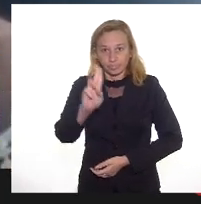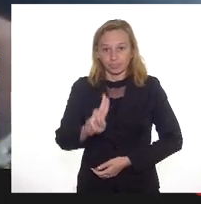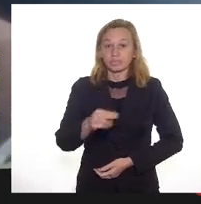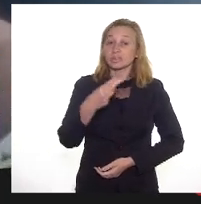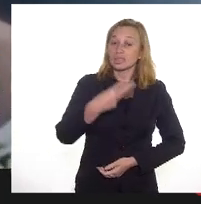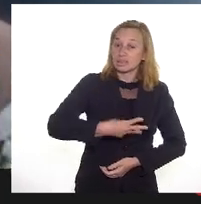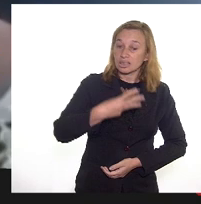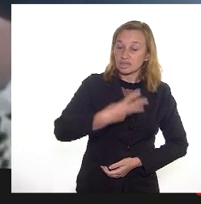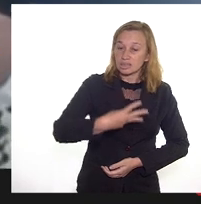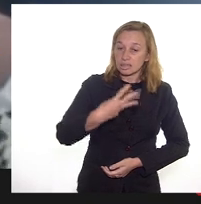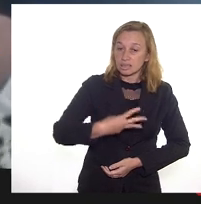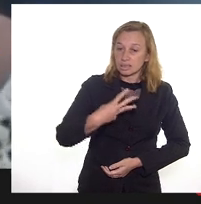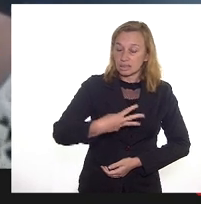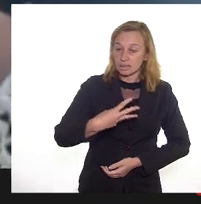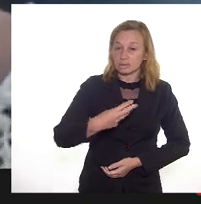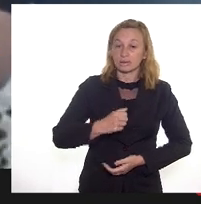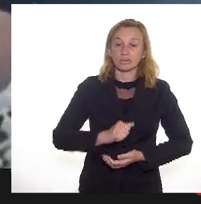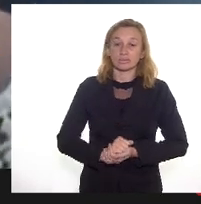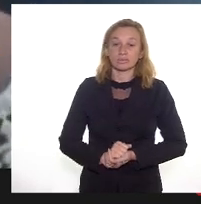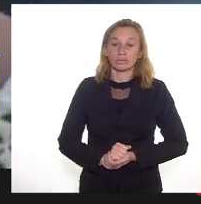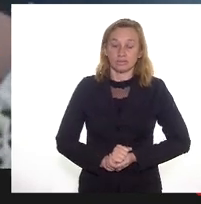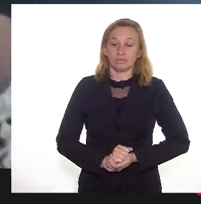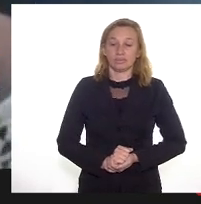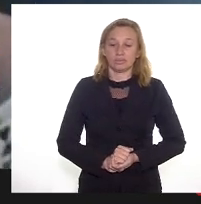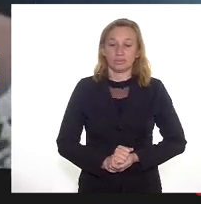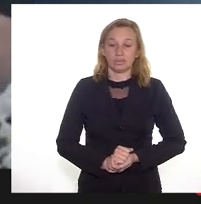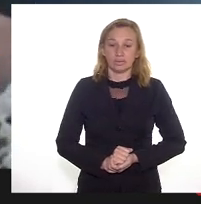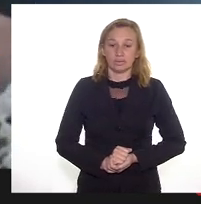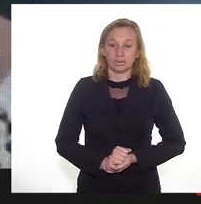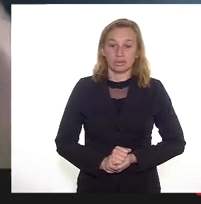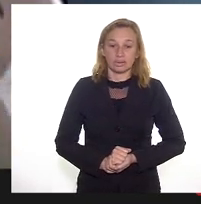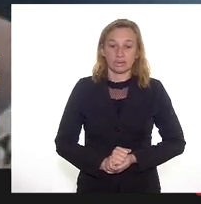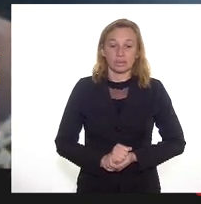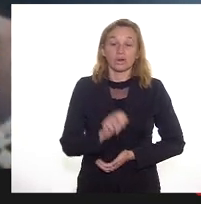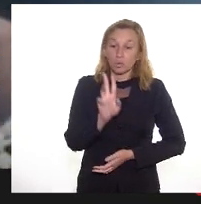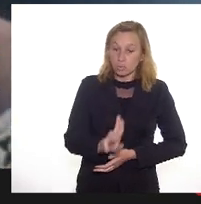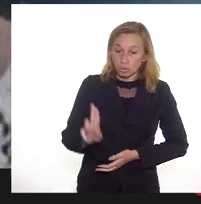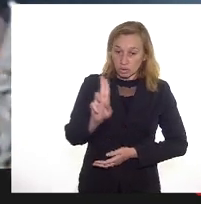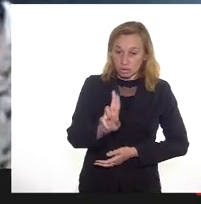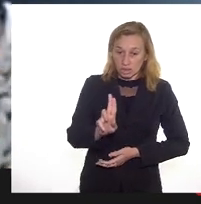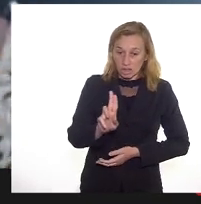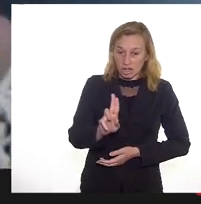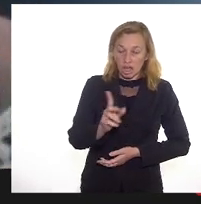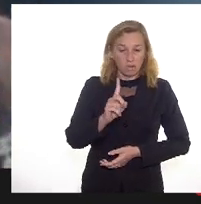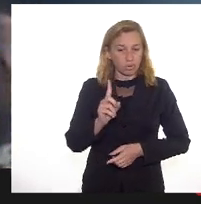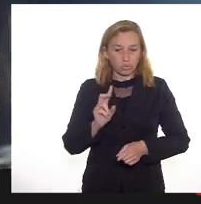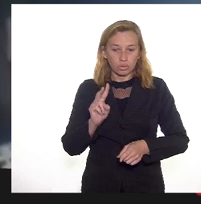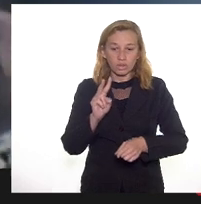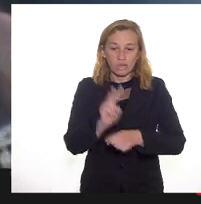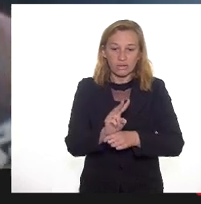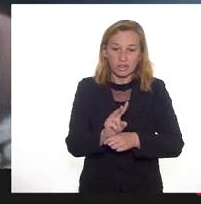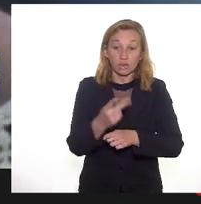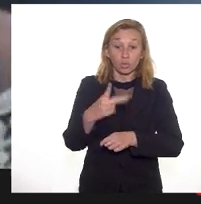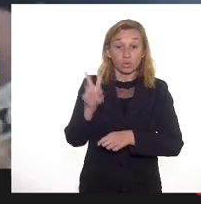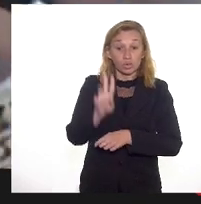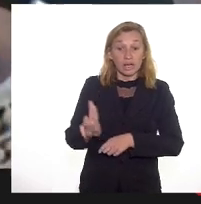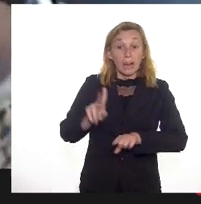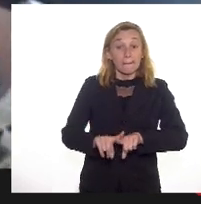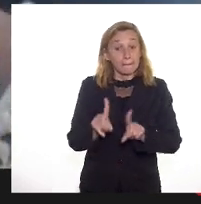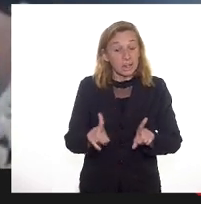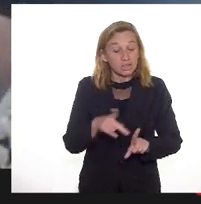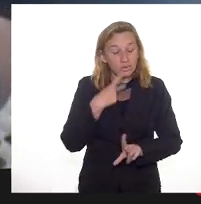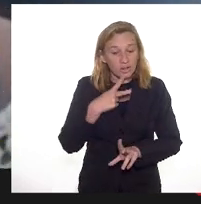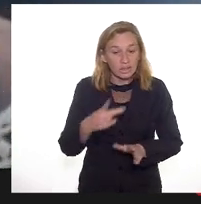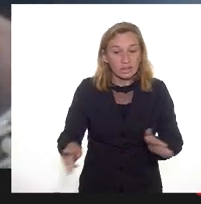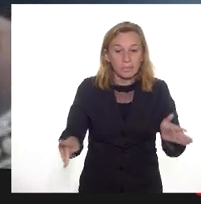terceira classificação, né? E ao utilizá-la, eu não estou defendendo aqui o seu uso, né? Eu só estou dizendo que ela